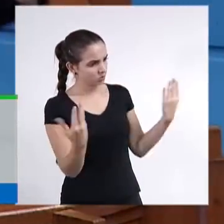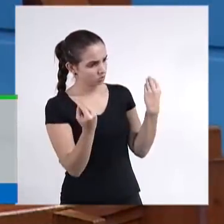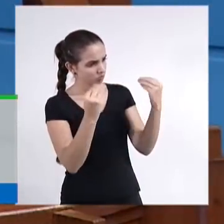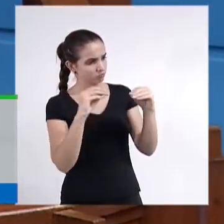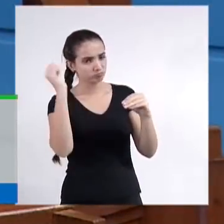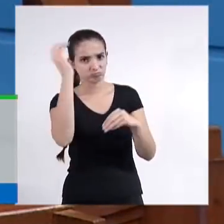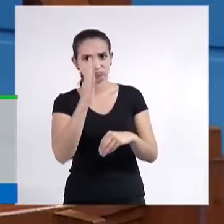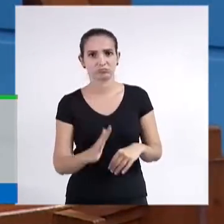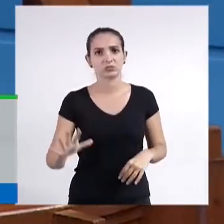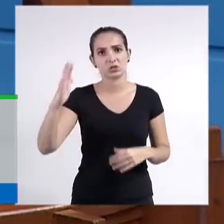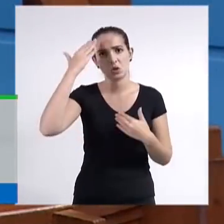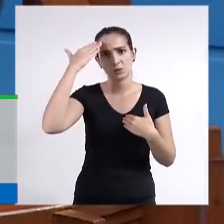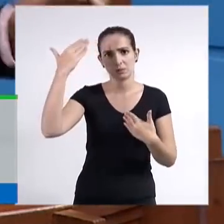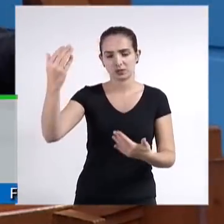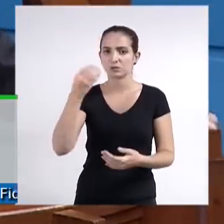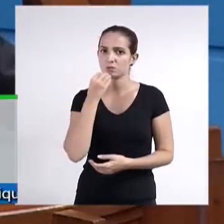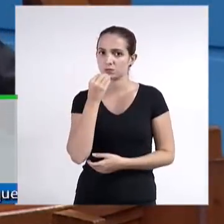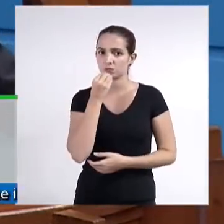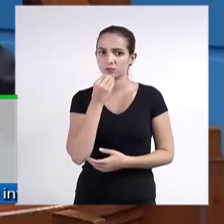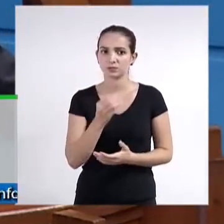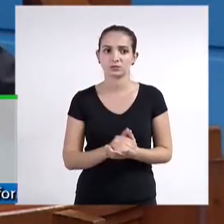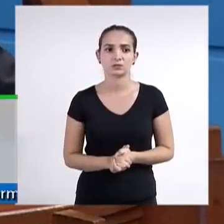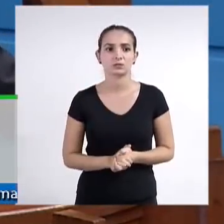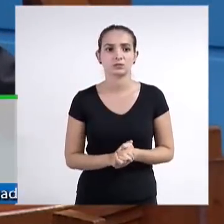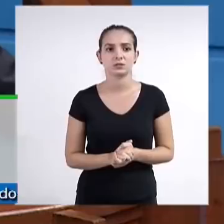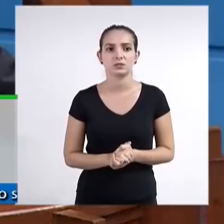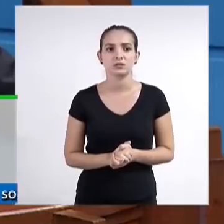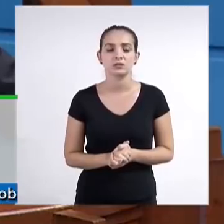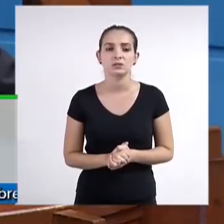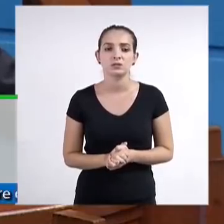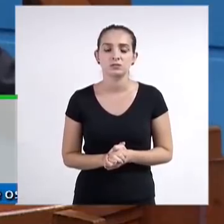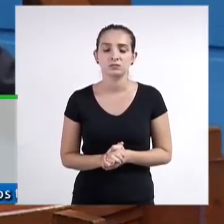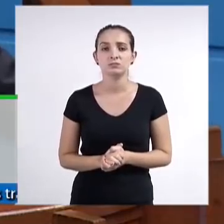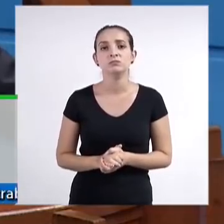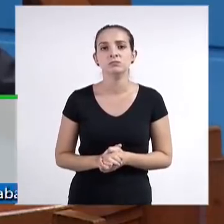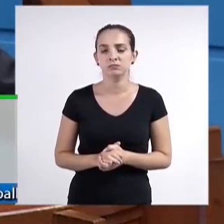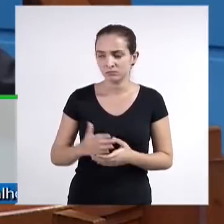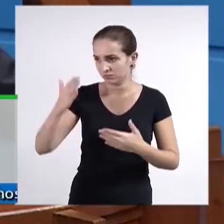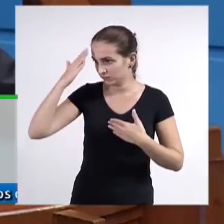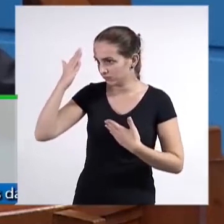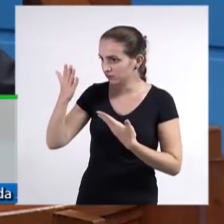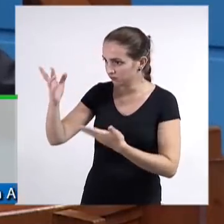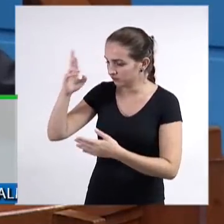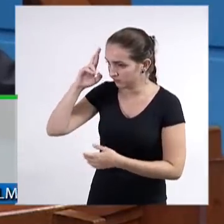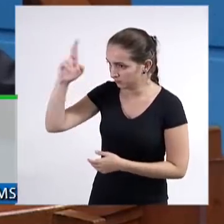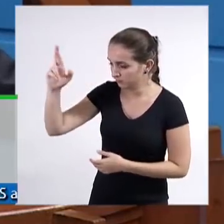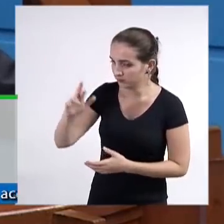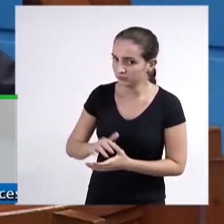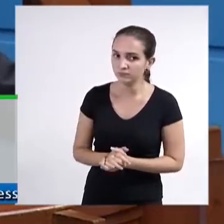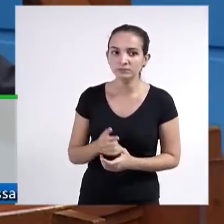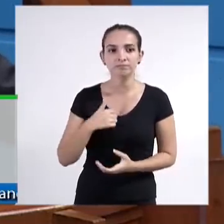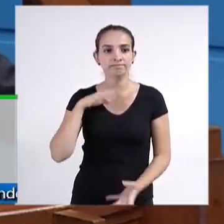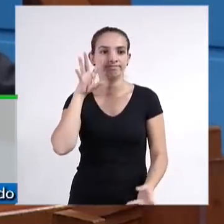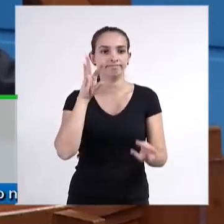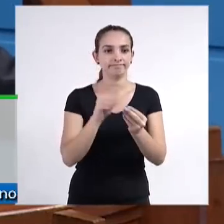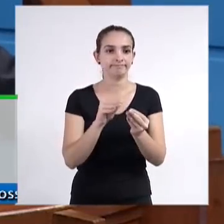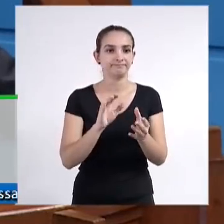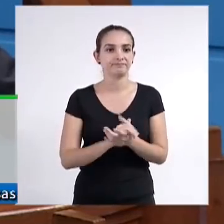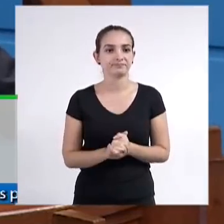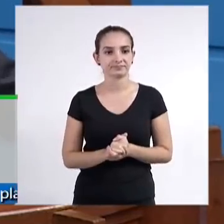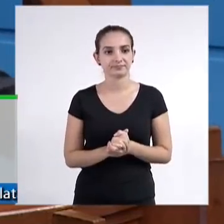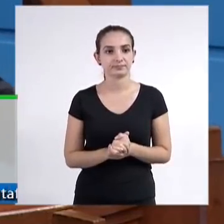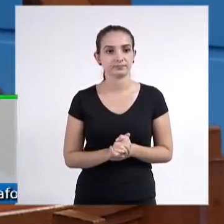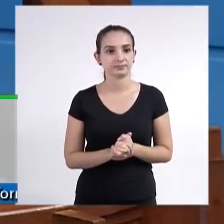nível nacional. Muito obrigado pela concessão da parte. Agradeço a parte de Vossa Excelência e concluindo aqui, senhor presidente.